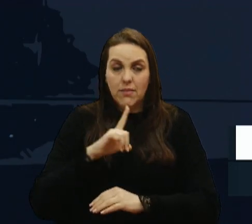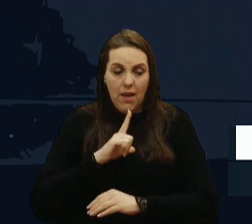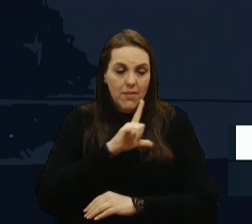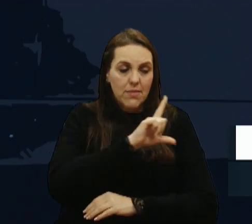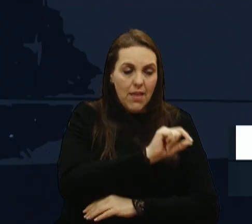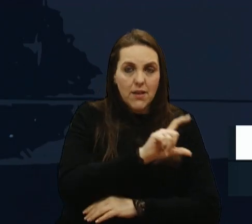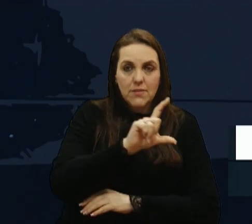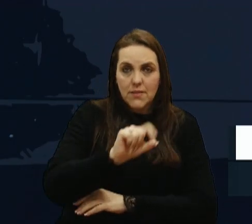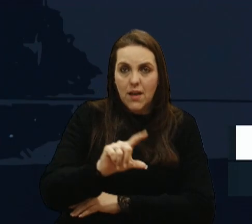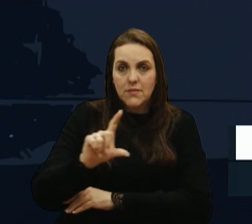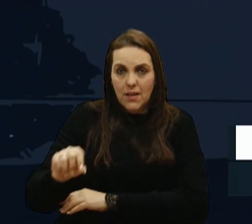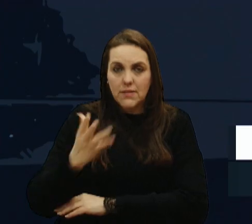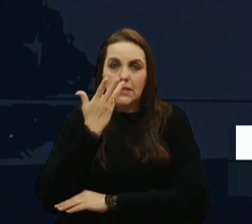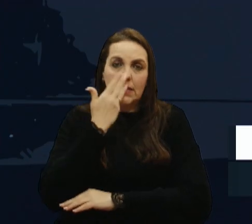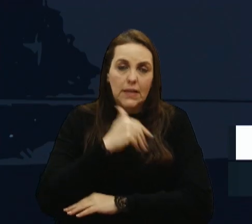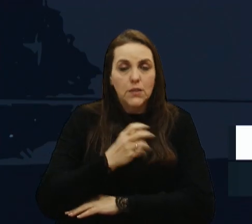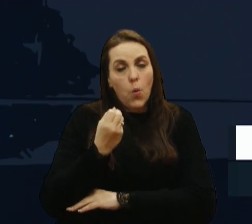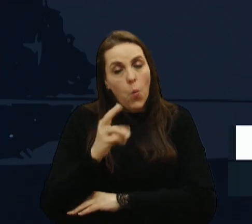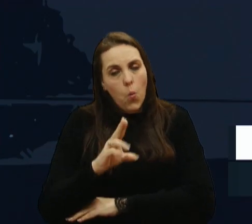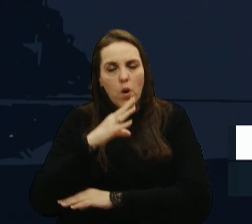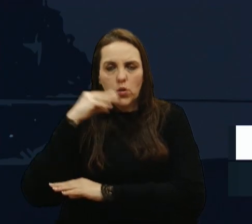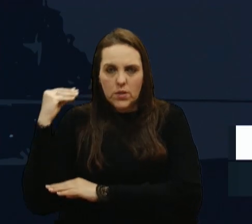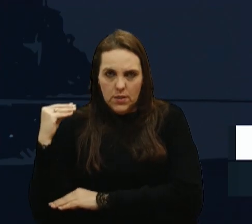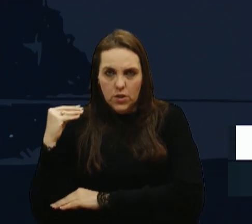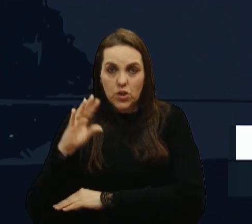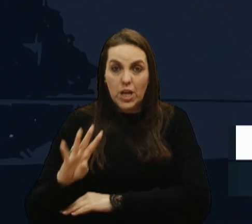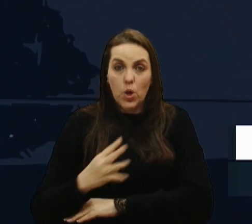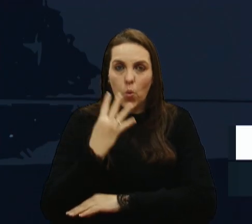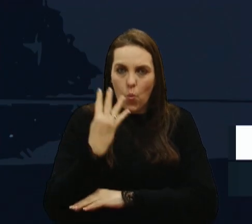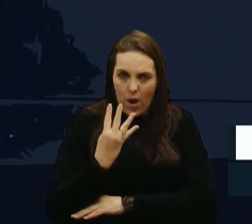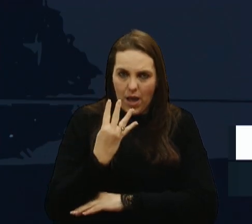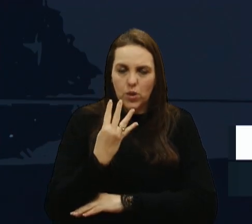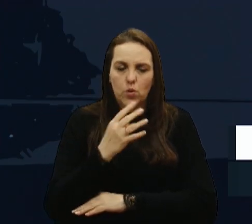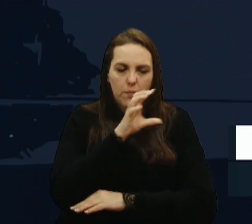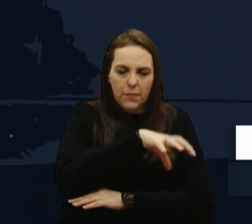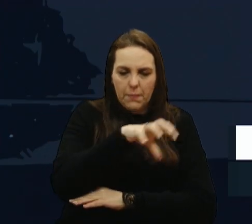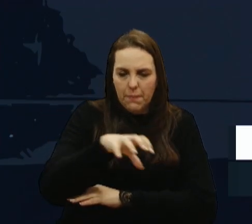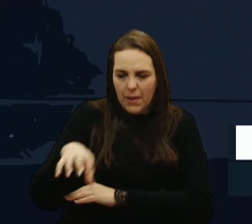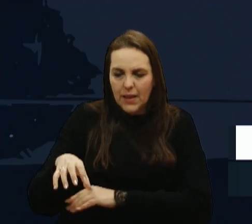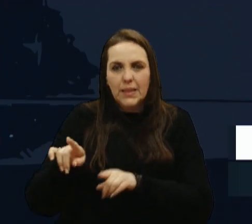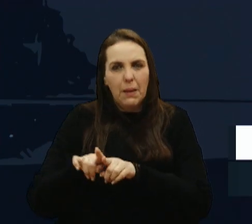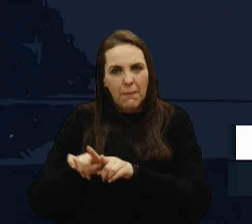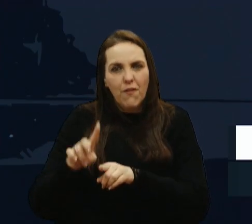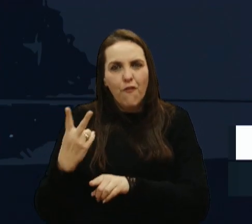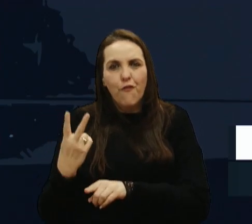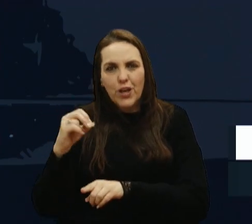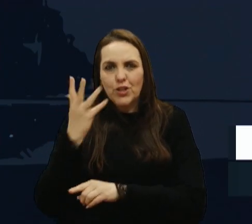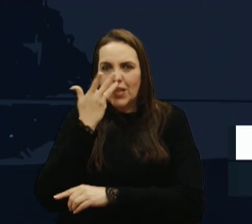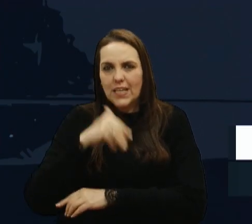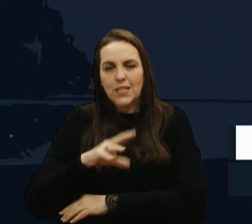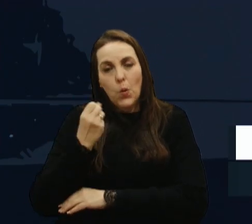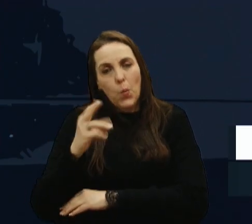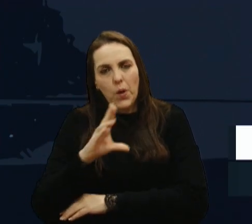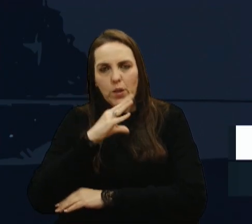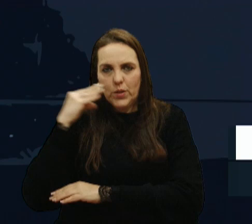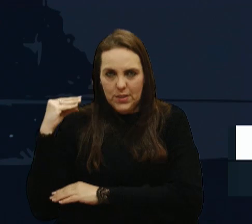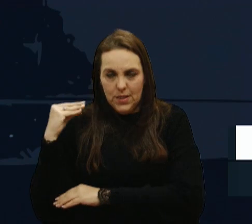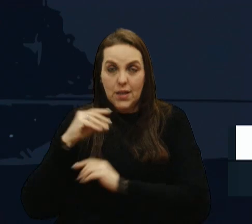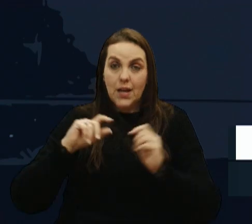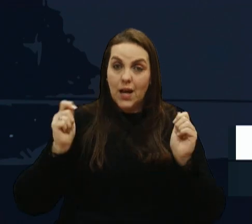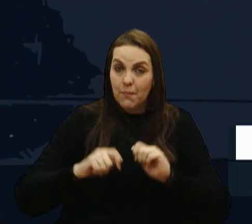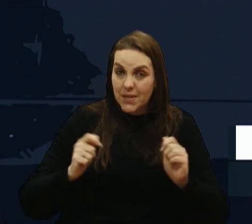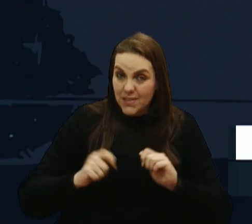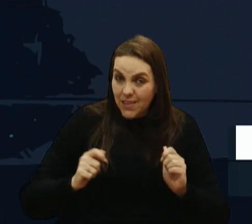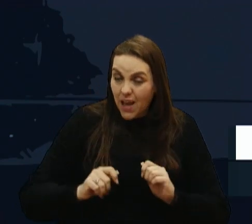adolescentes, e 4 abrigos que abrigam 20 crianças ou adolescentes. Isso nos dá uma capacidade de